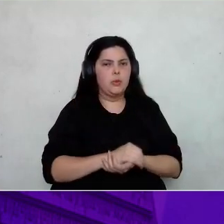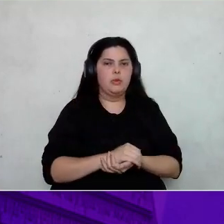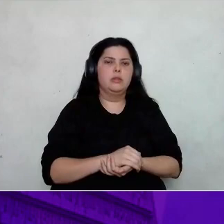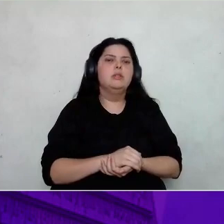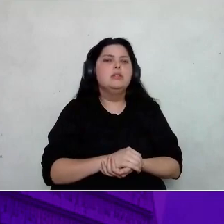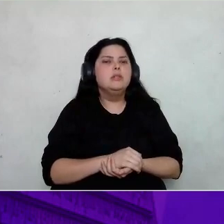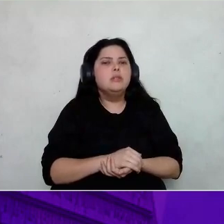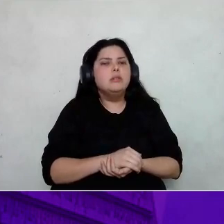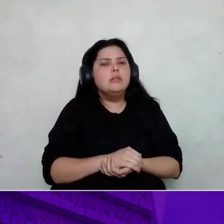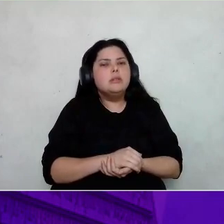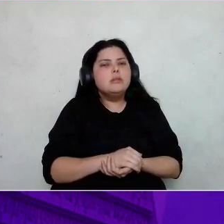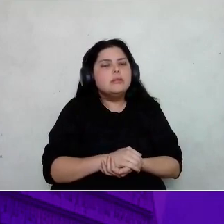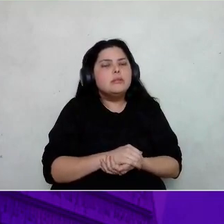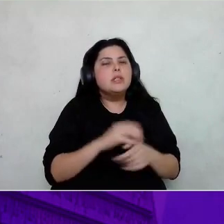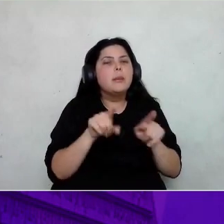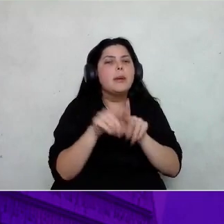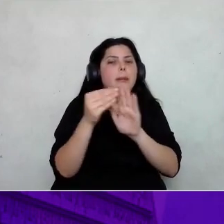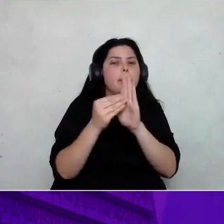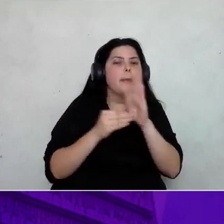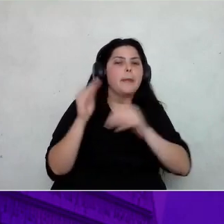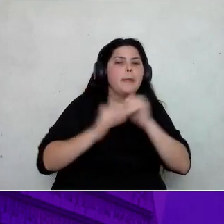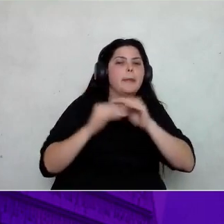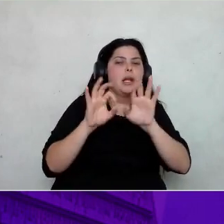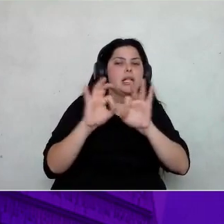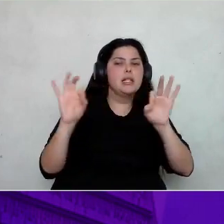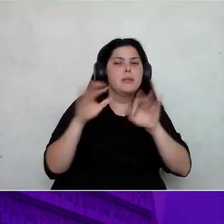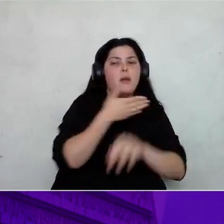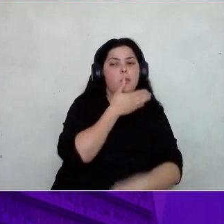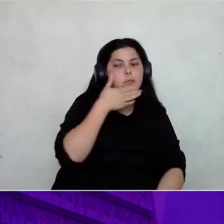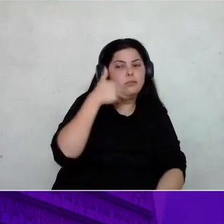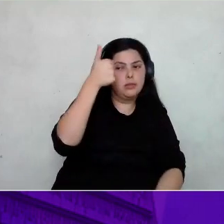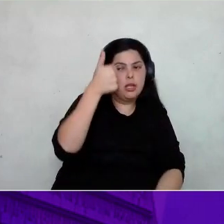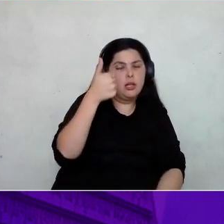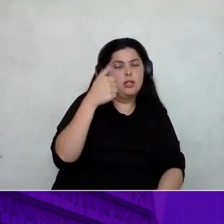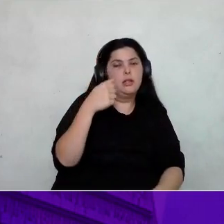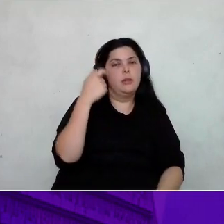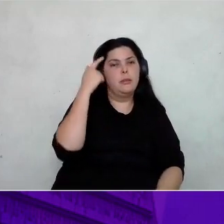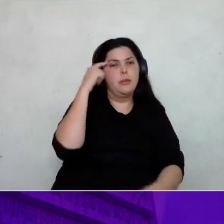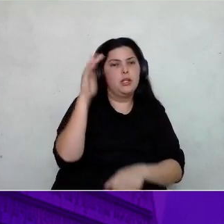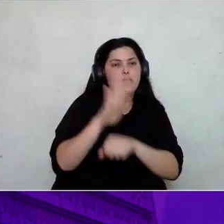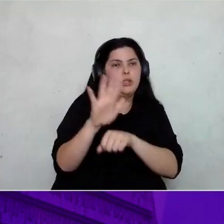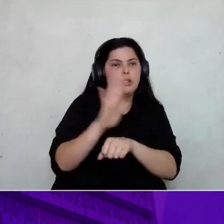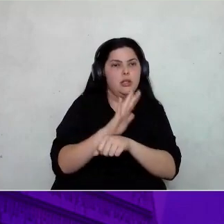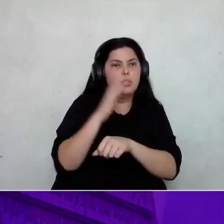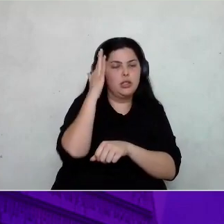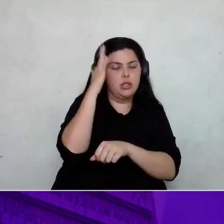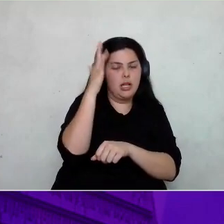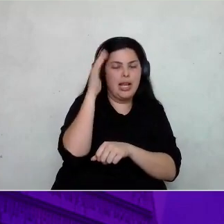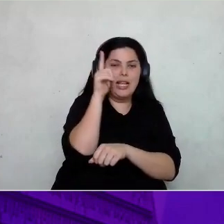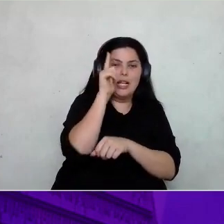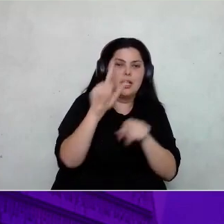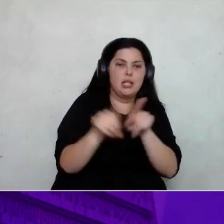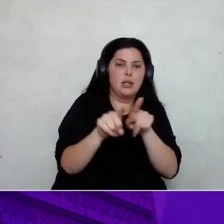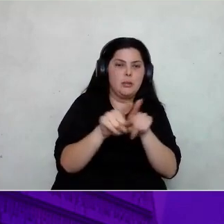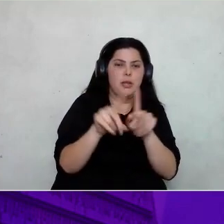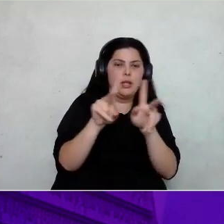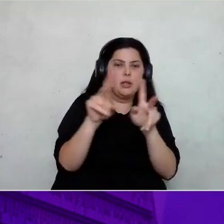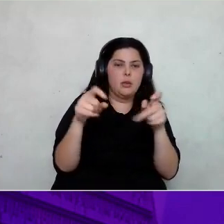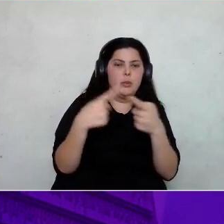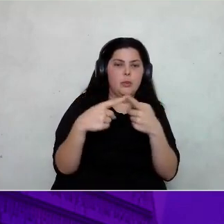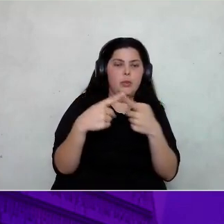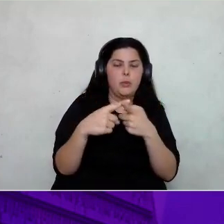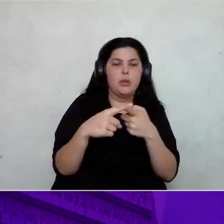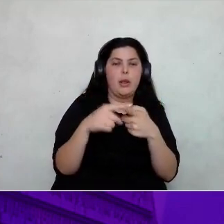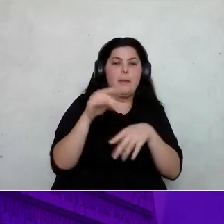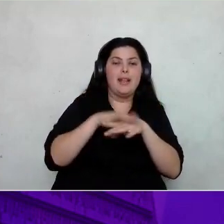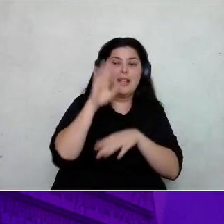a implementação vai ser mais simples, então isso é uma vantagem. Você tem que pensar que você vai ter ganho em relação à latência, porque a latência vai ser muito mais rápida, porque